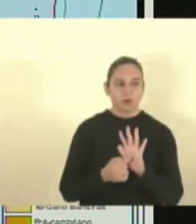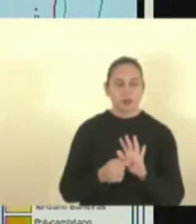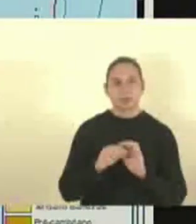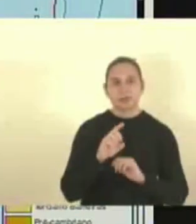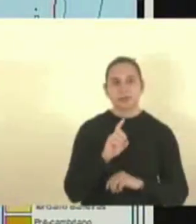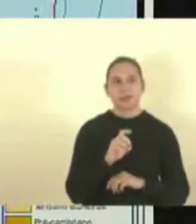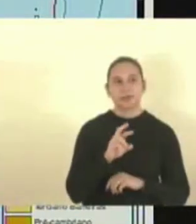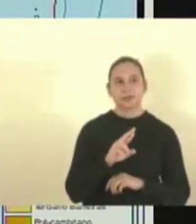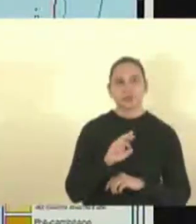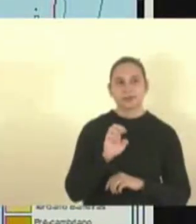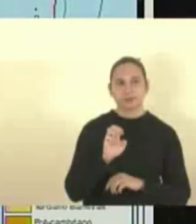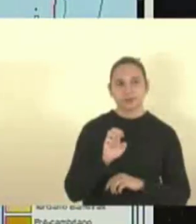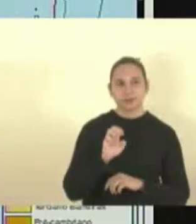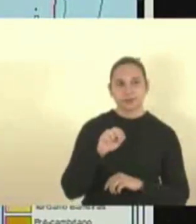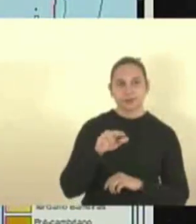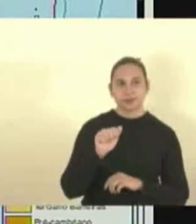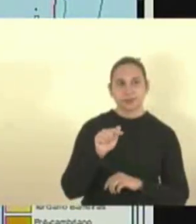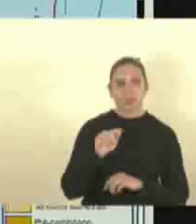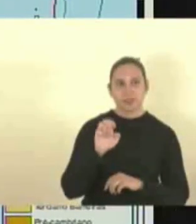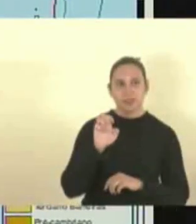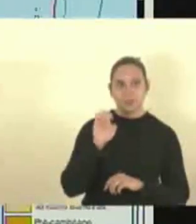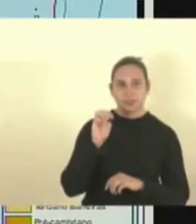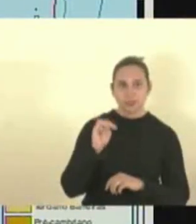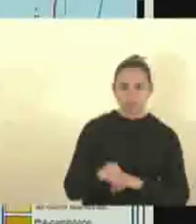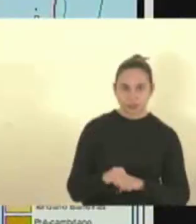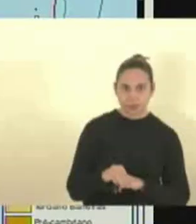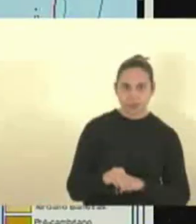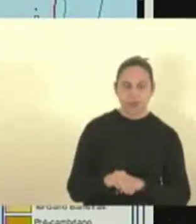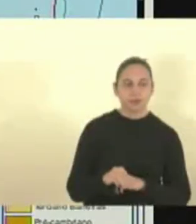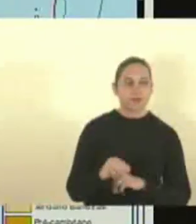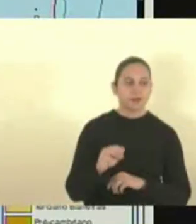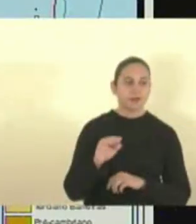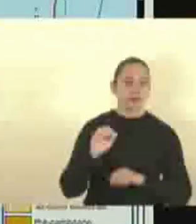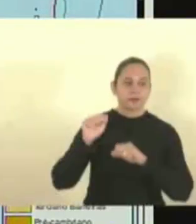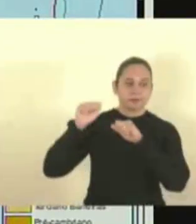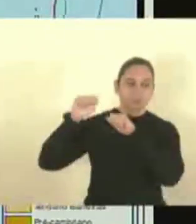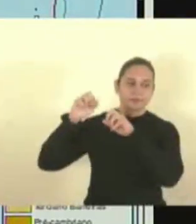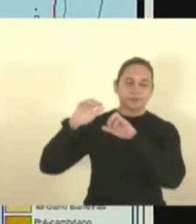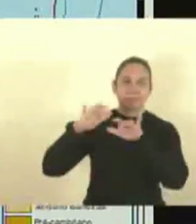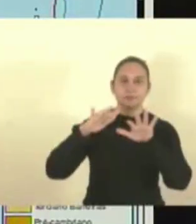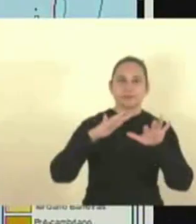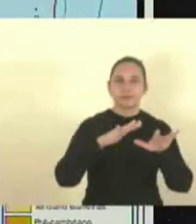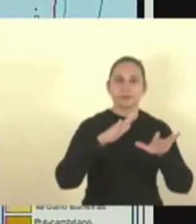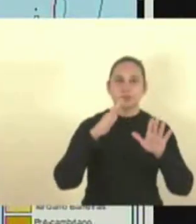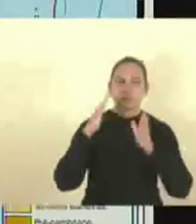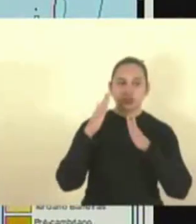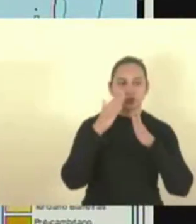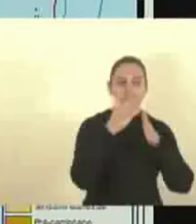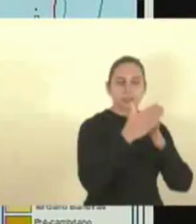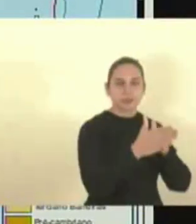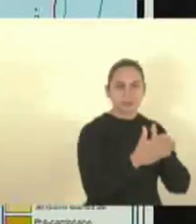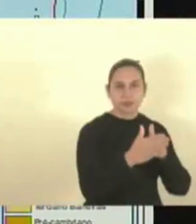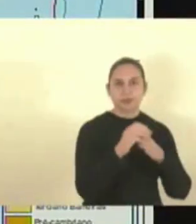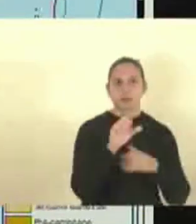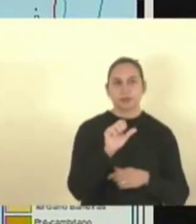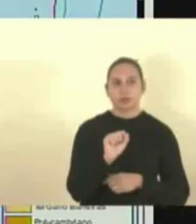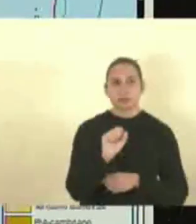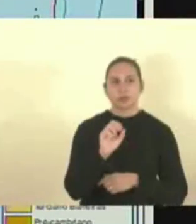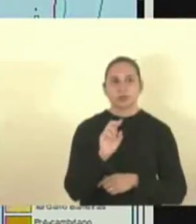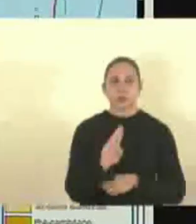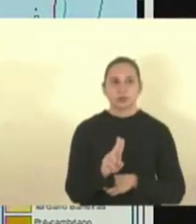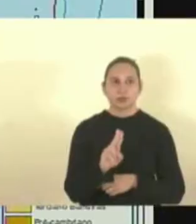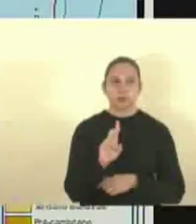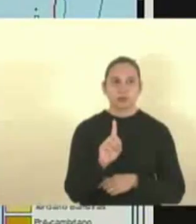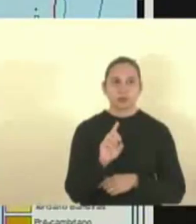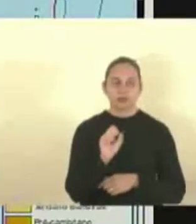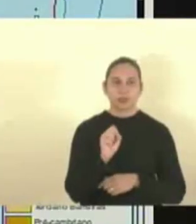né, que vem no sentido, digamos, noroeste em direção sudeste, para